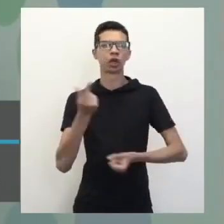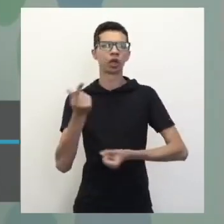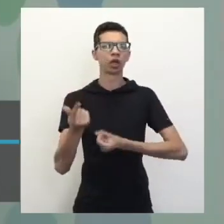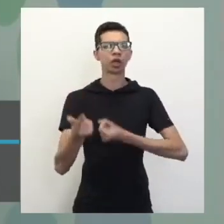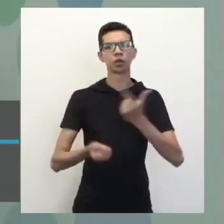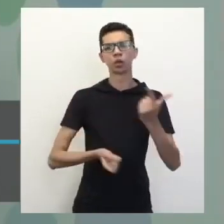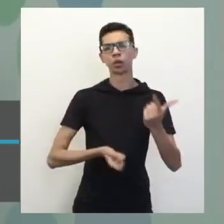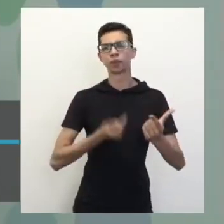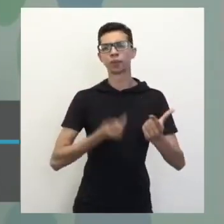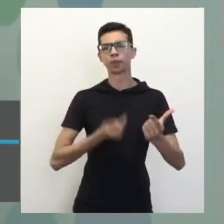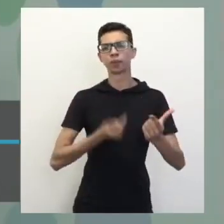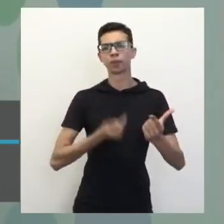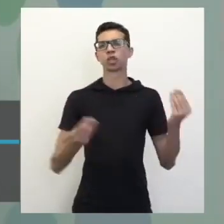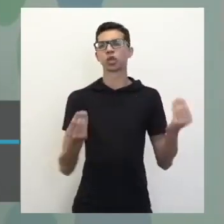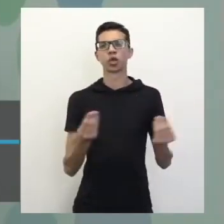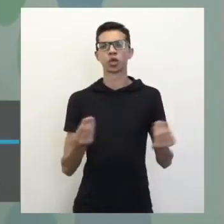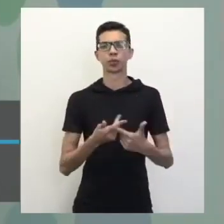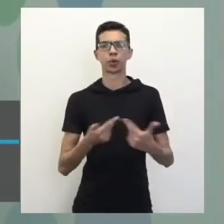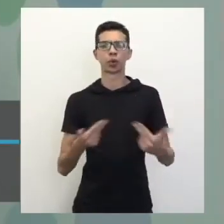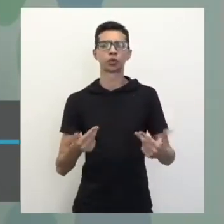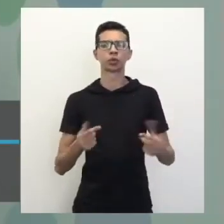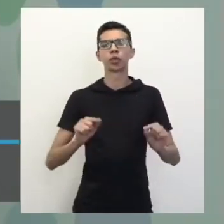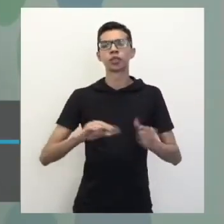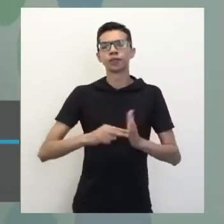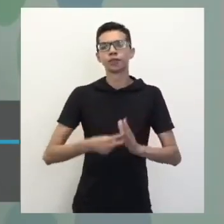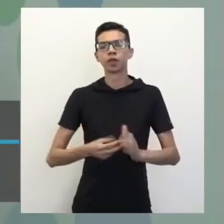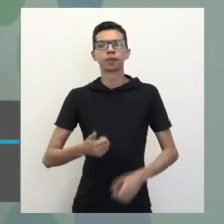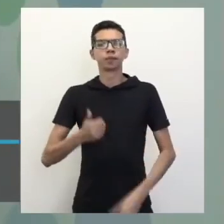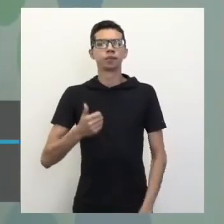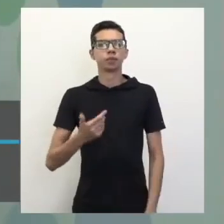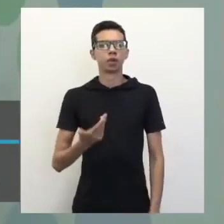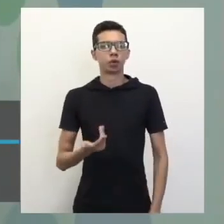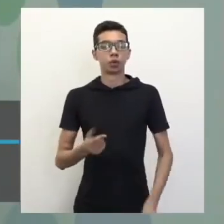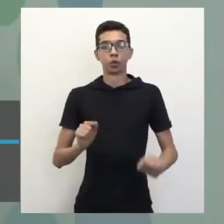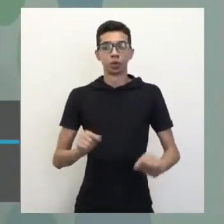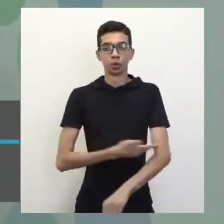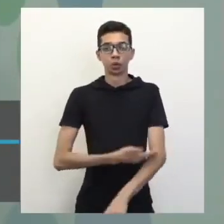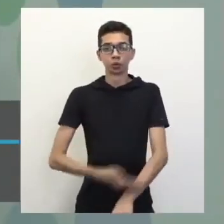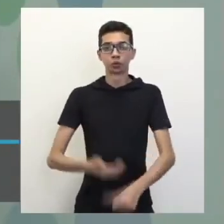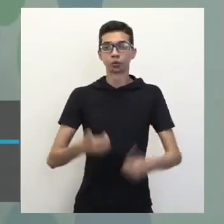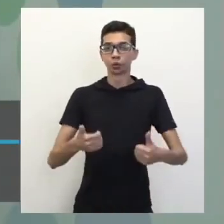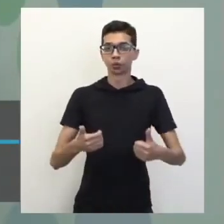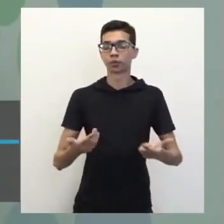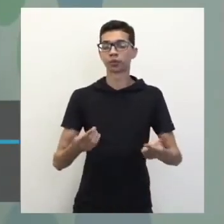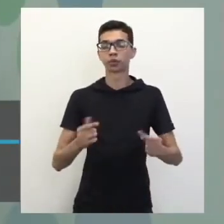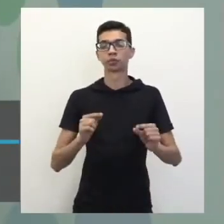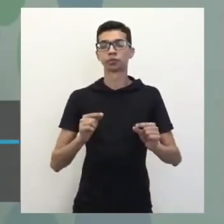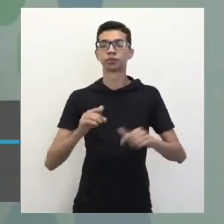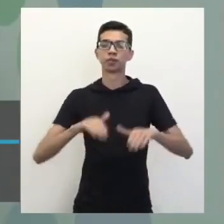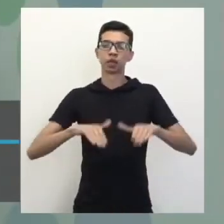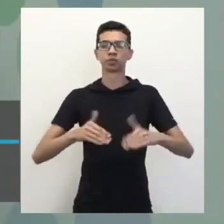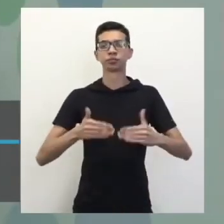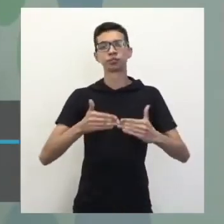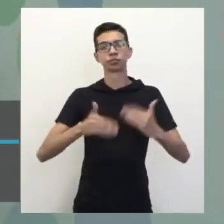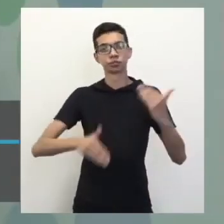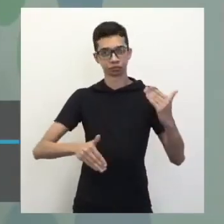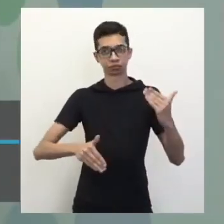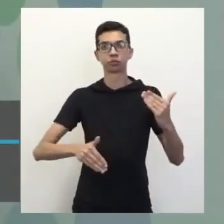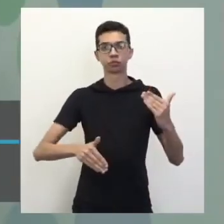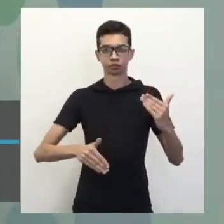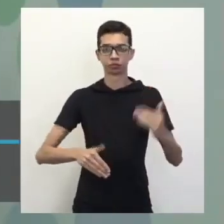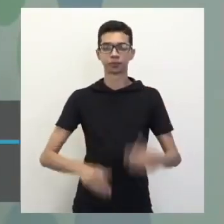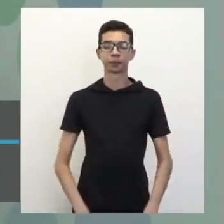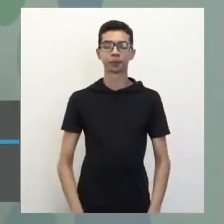do padrão imposto de bem-estar geral, do padrão imposto do que seriam os bons costumes, que é uma discordância totalmente